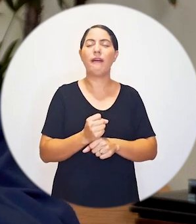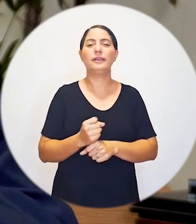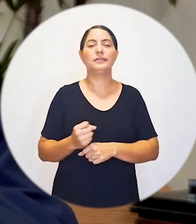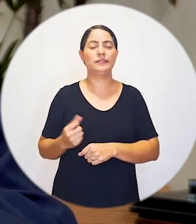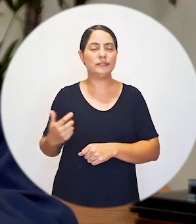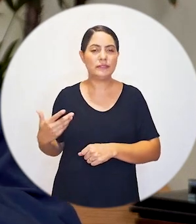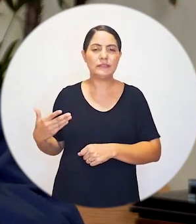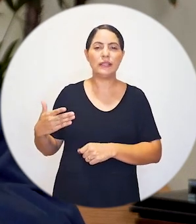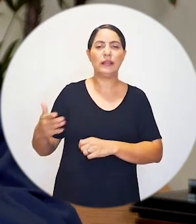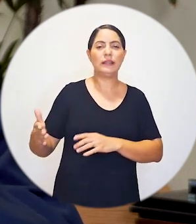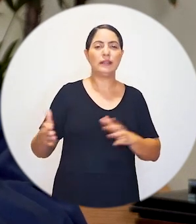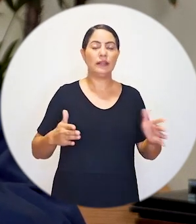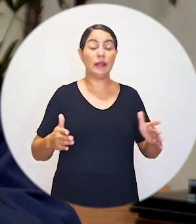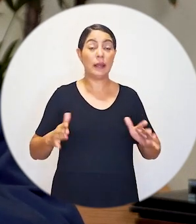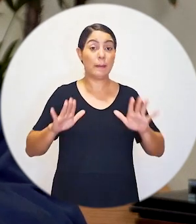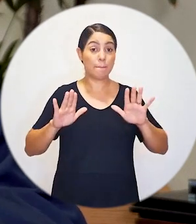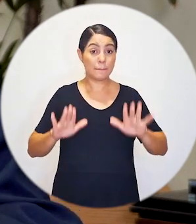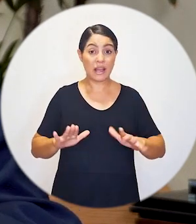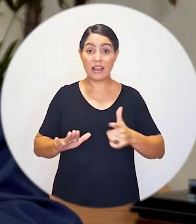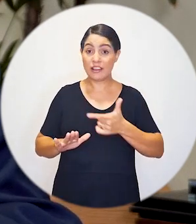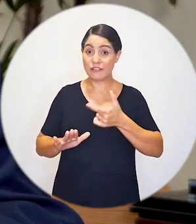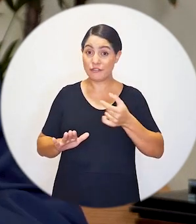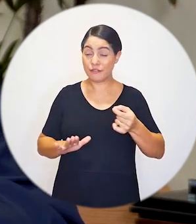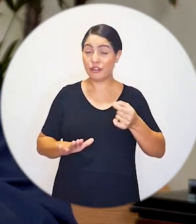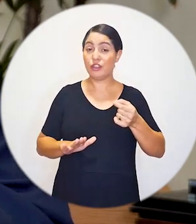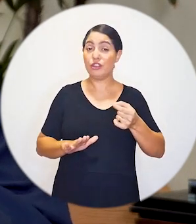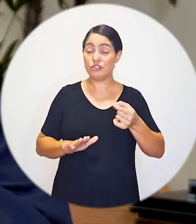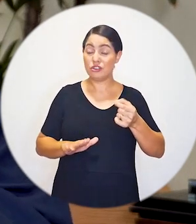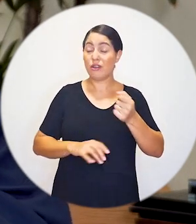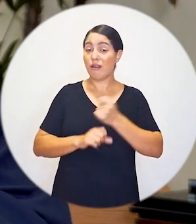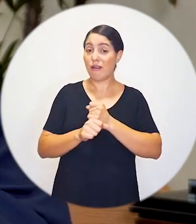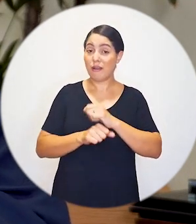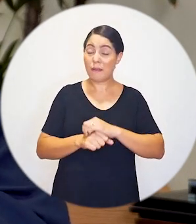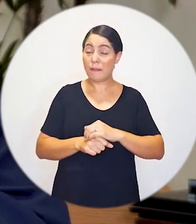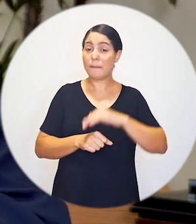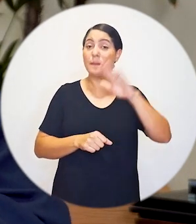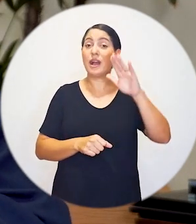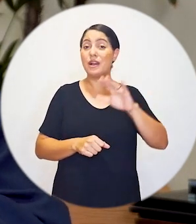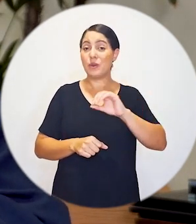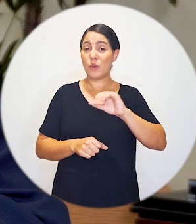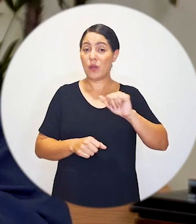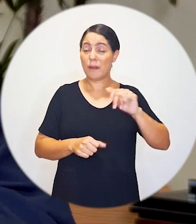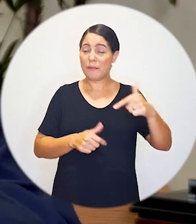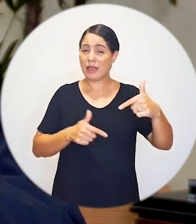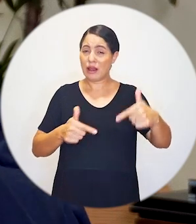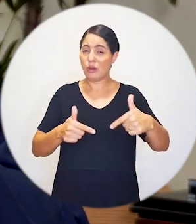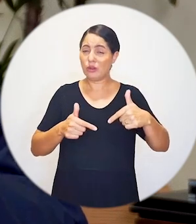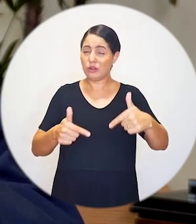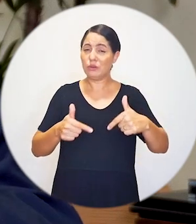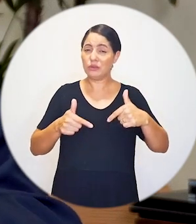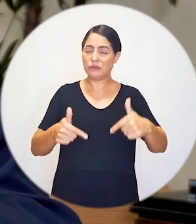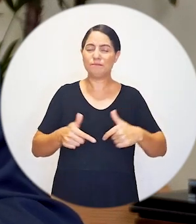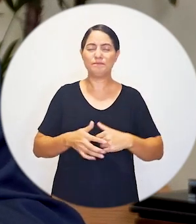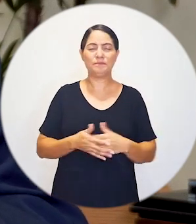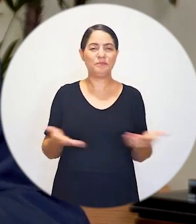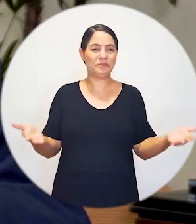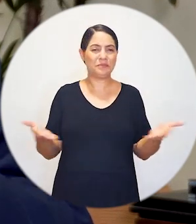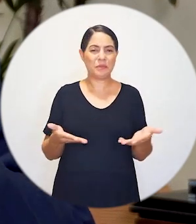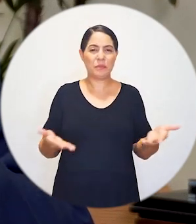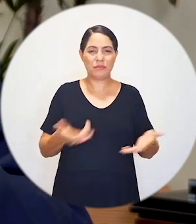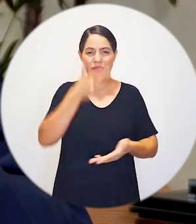de 20 anos desses 31 nas lutas da Ordem dos Advogados do Brasil. Então, chego